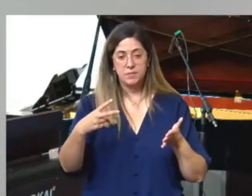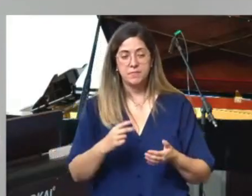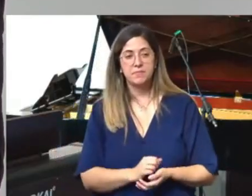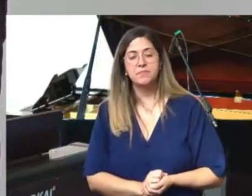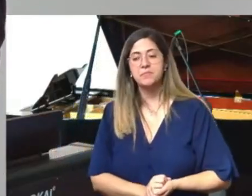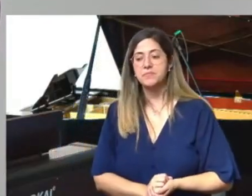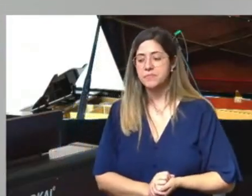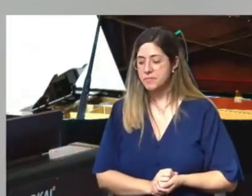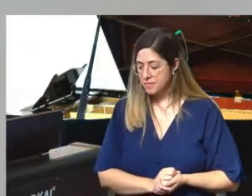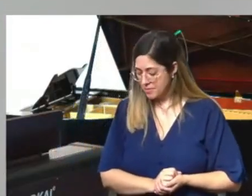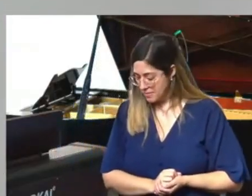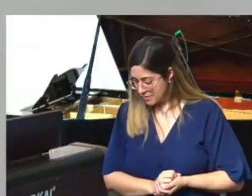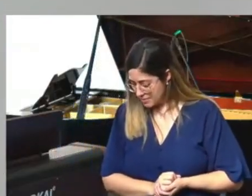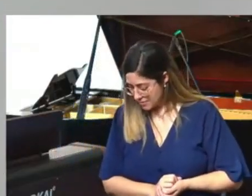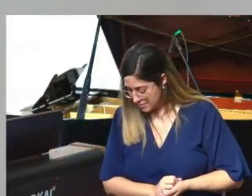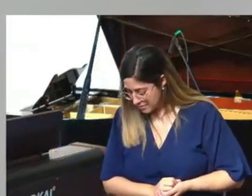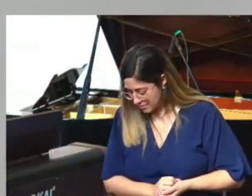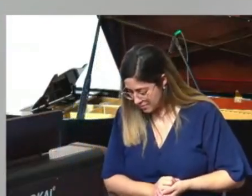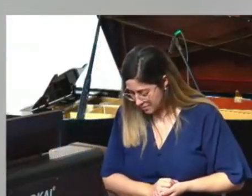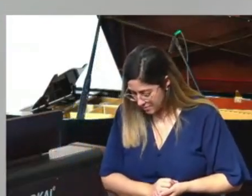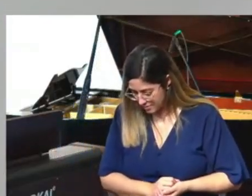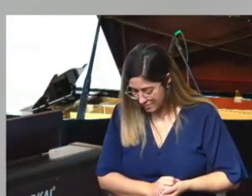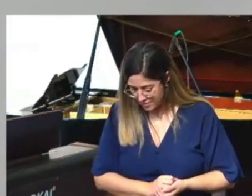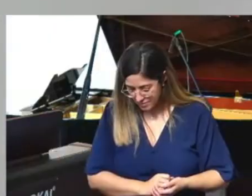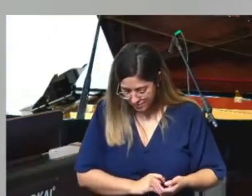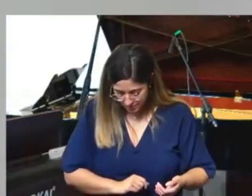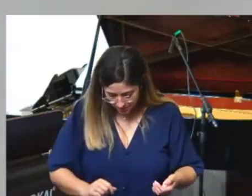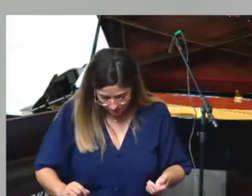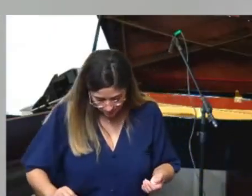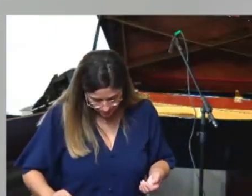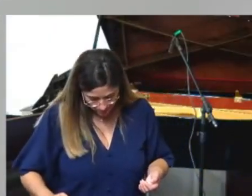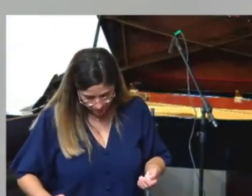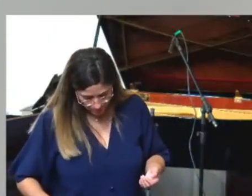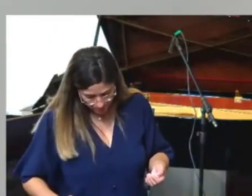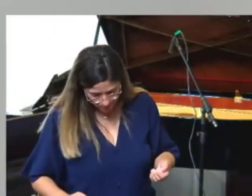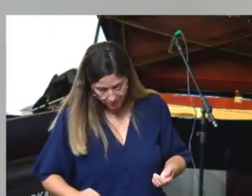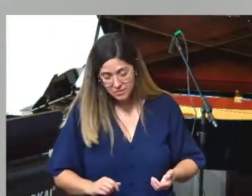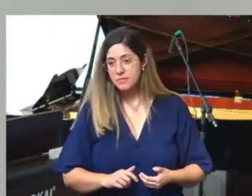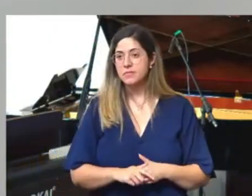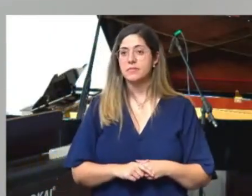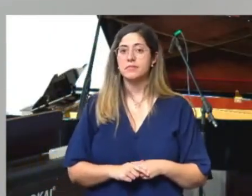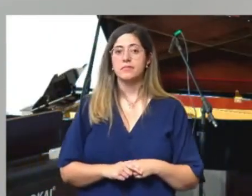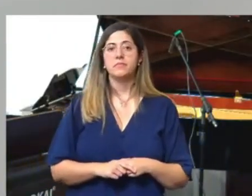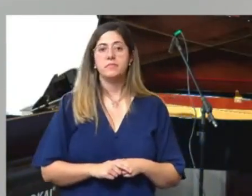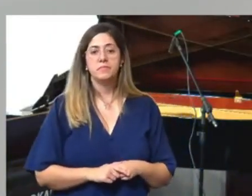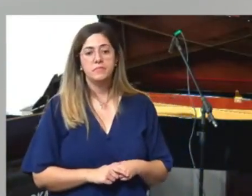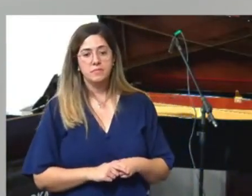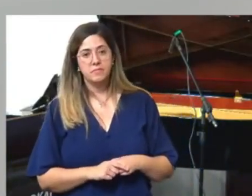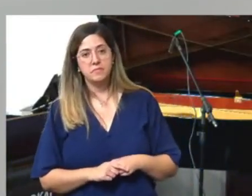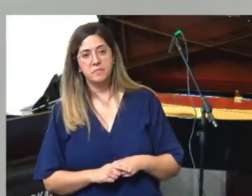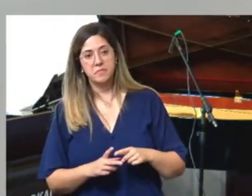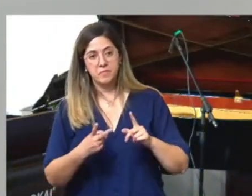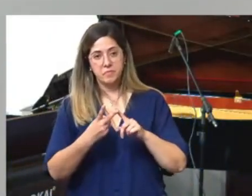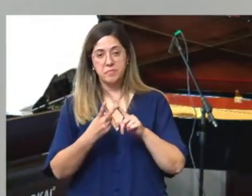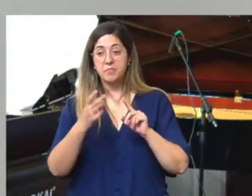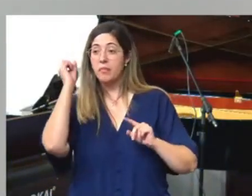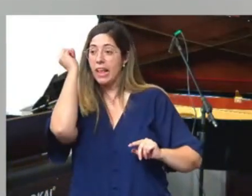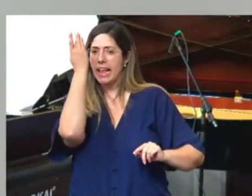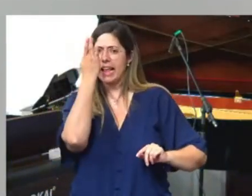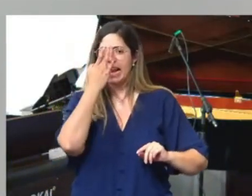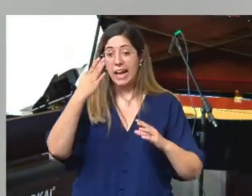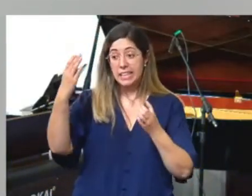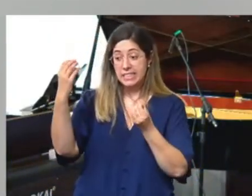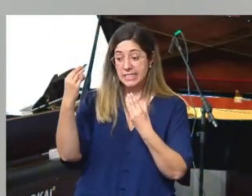ensina. O verso diz que esta graça, nos educa para que,